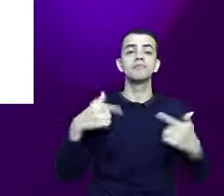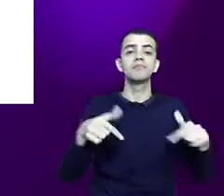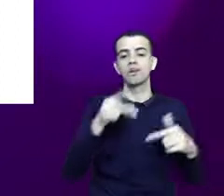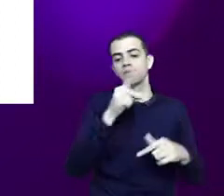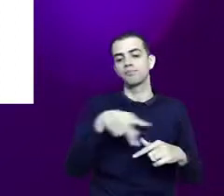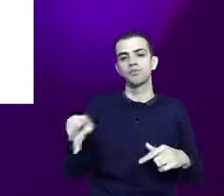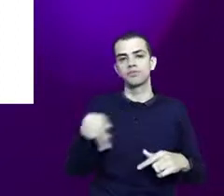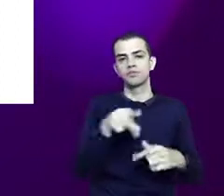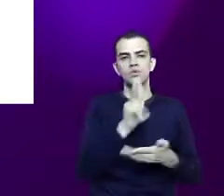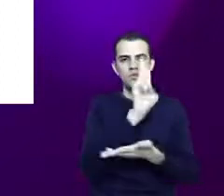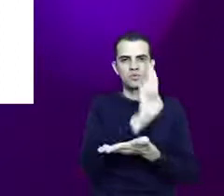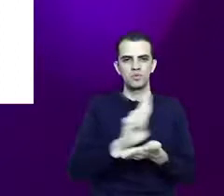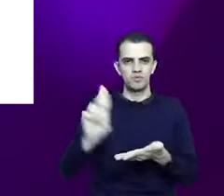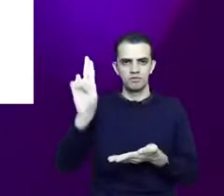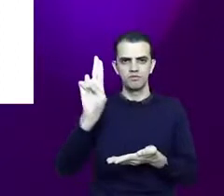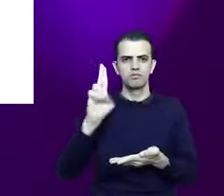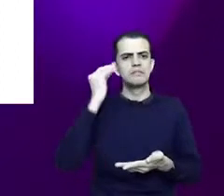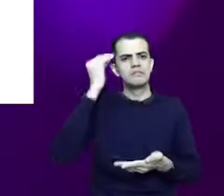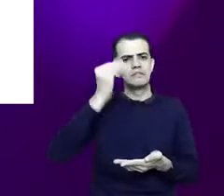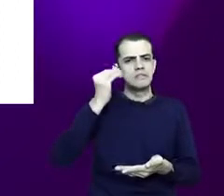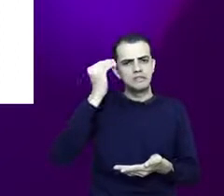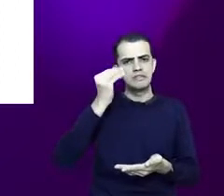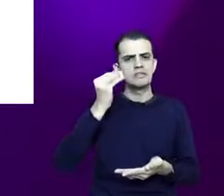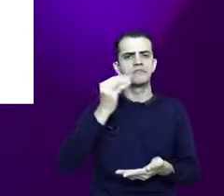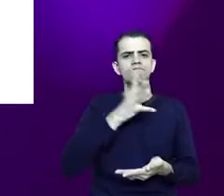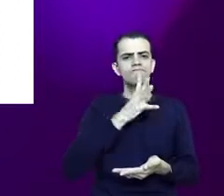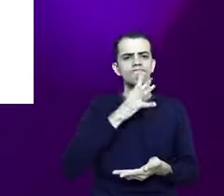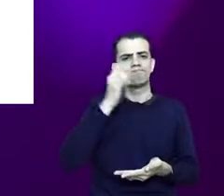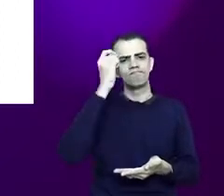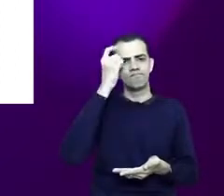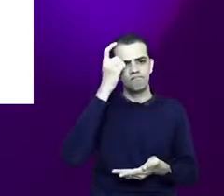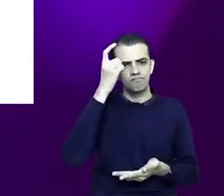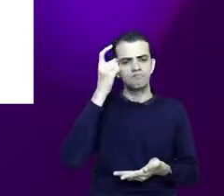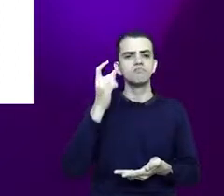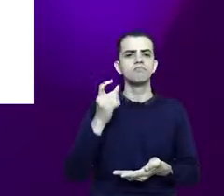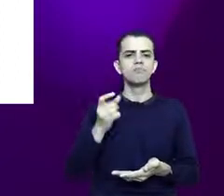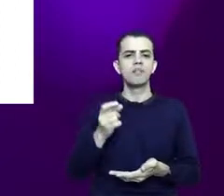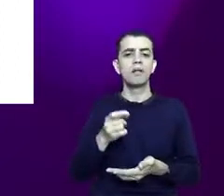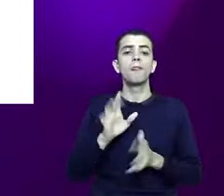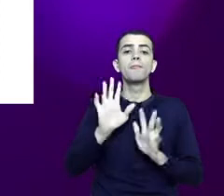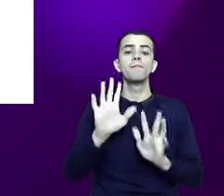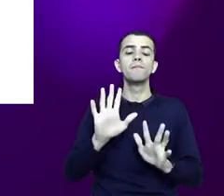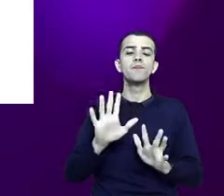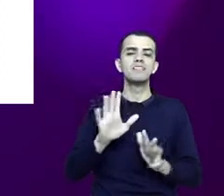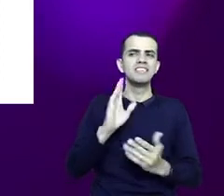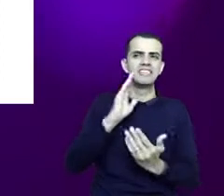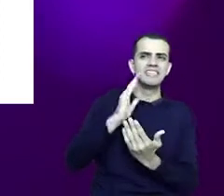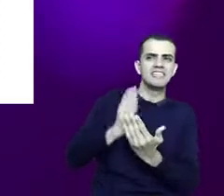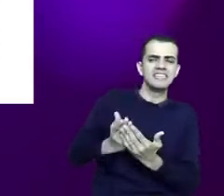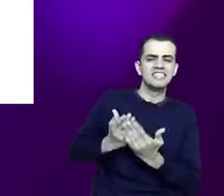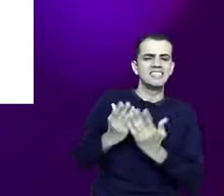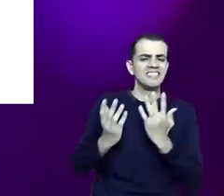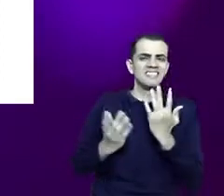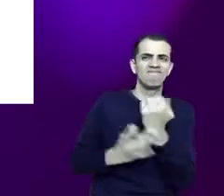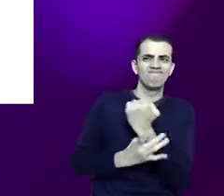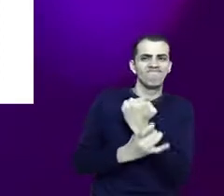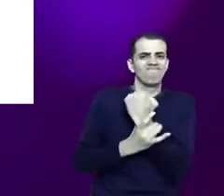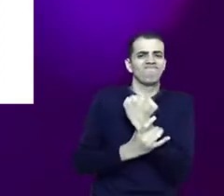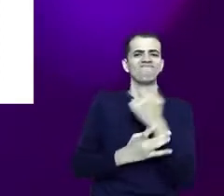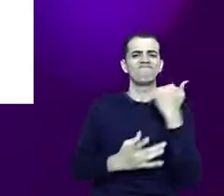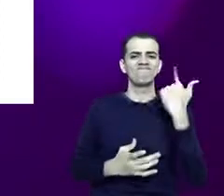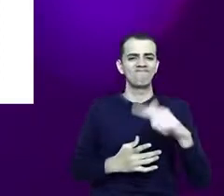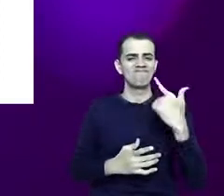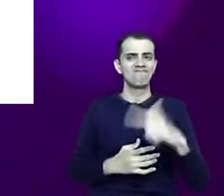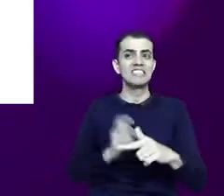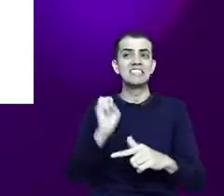universitária, com muito conhecimento, mas ela tinha pouca confiança no sucesso